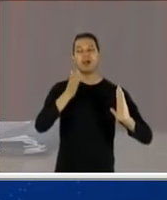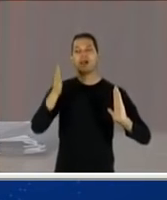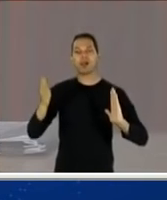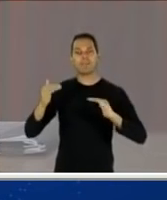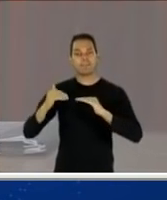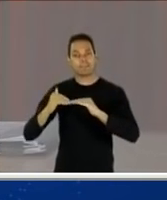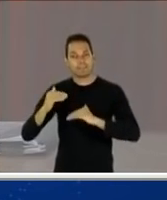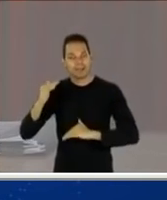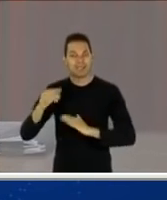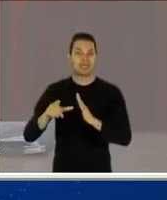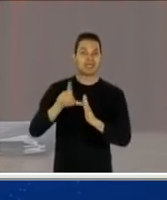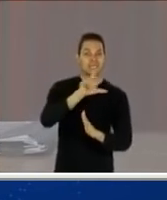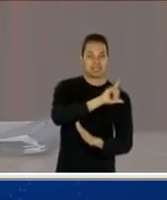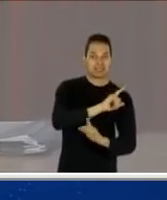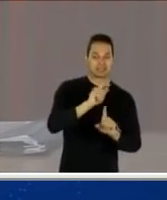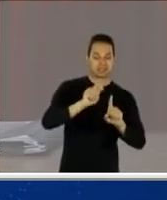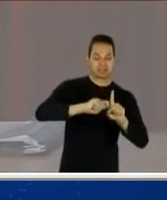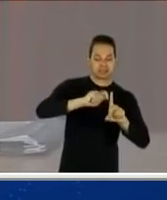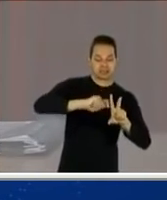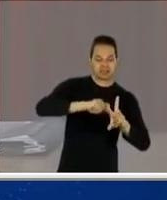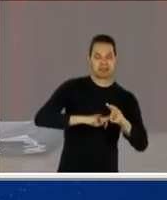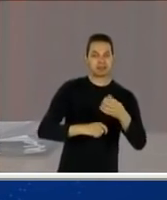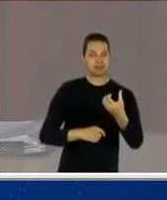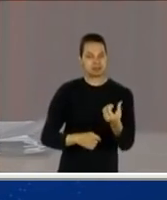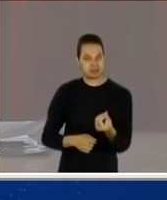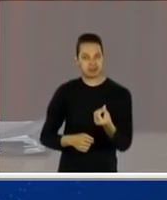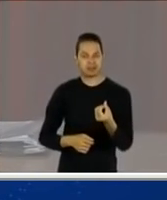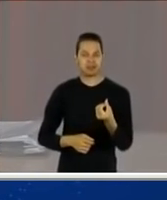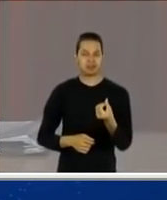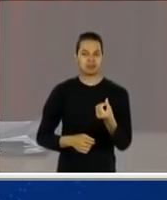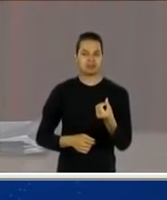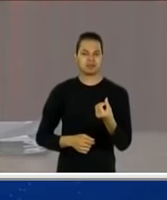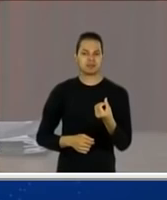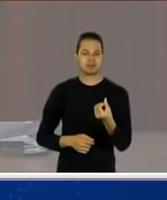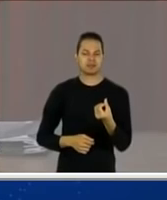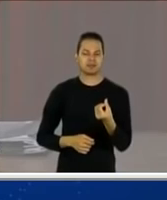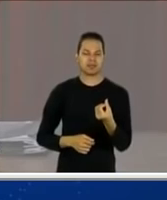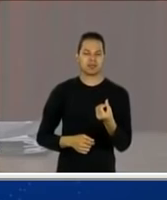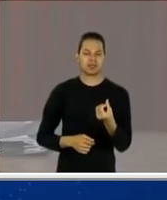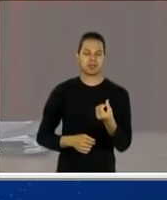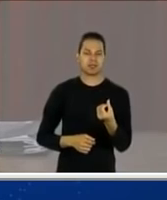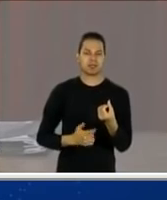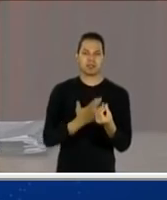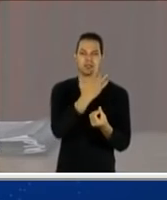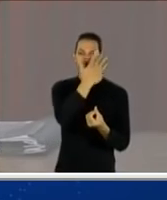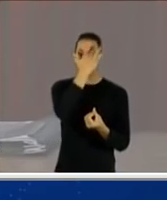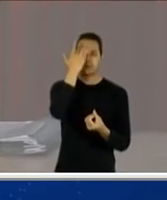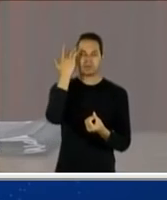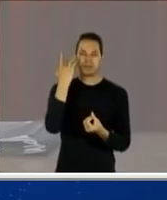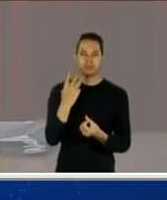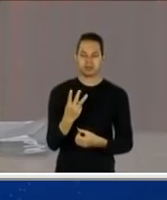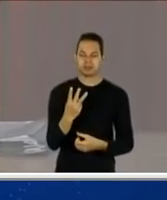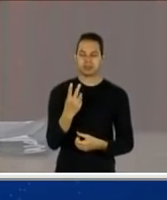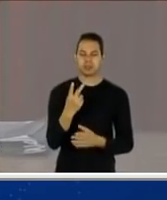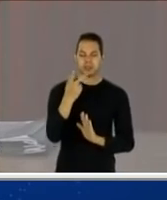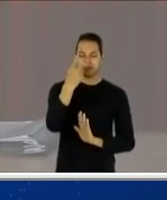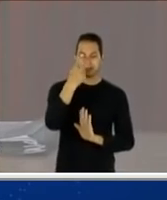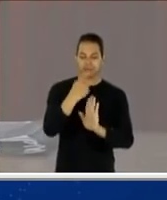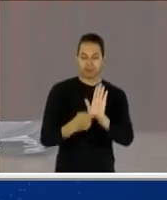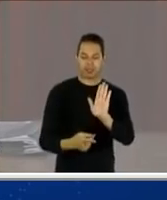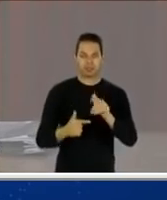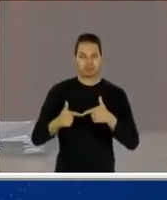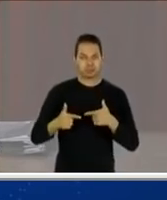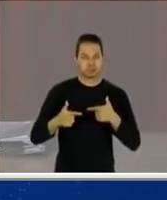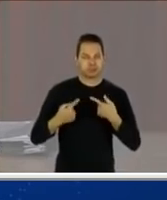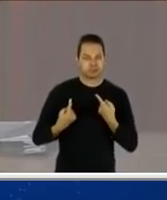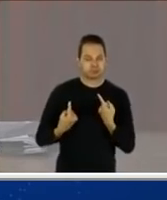ordem o que o que mais importante para a defesa da Pátria e dos poderes constitucionais e da Leila